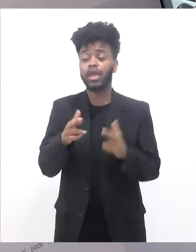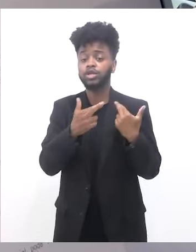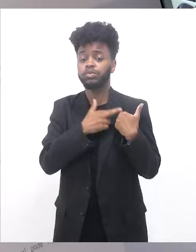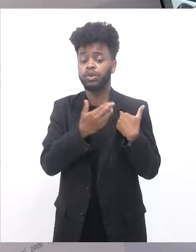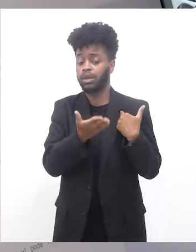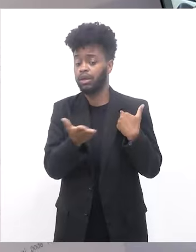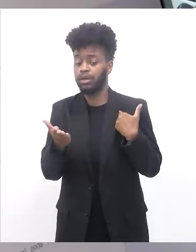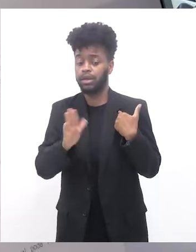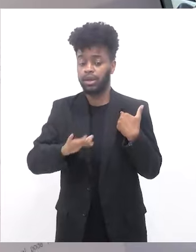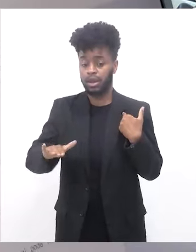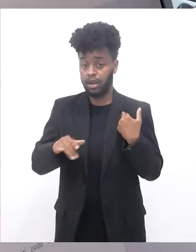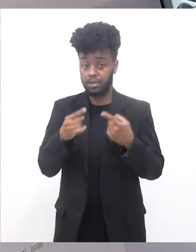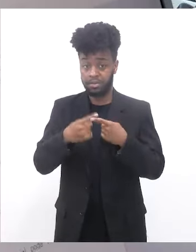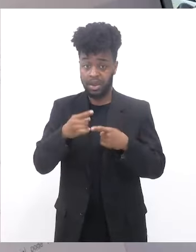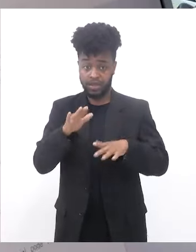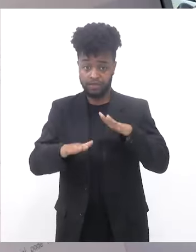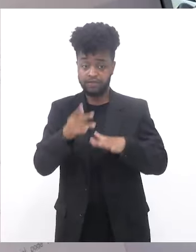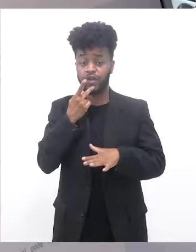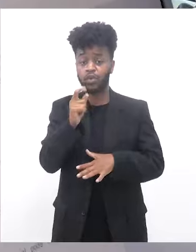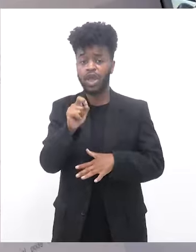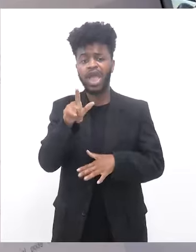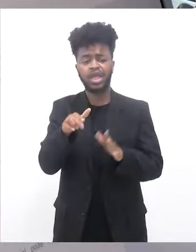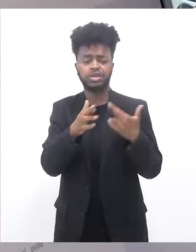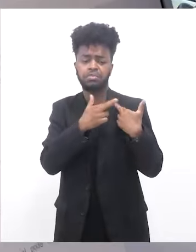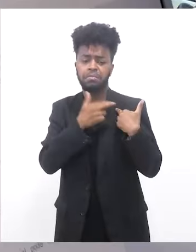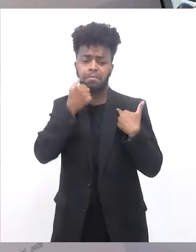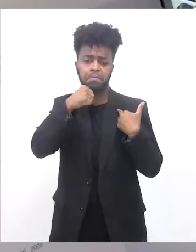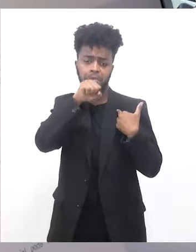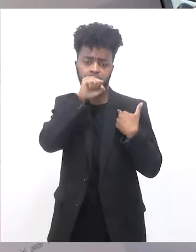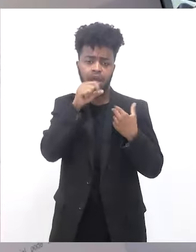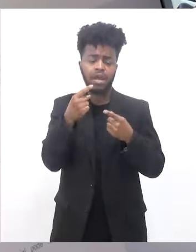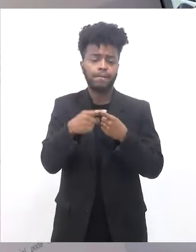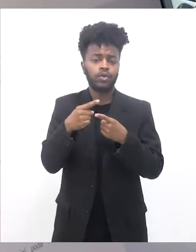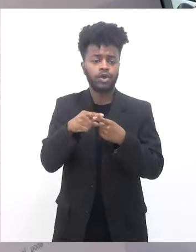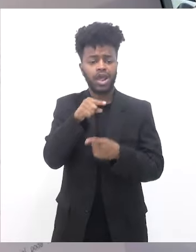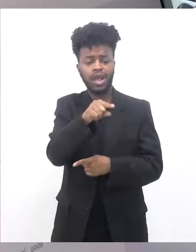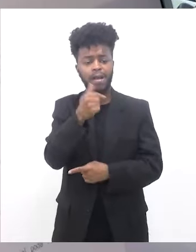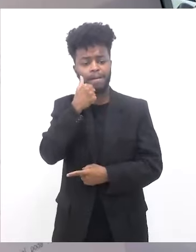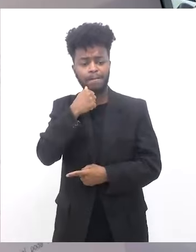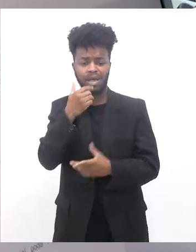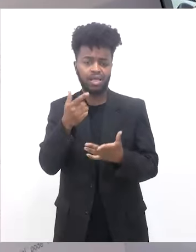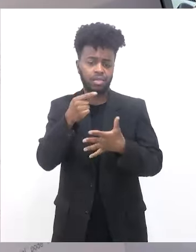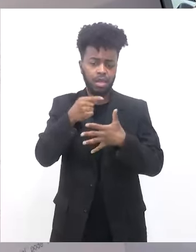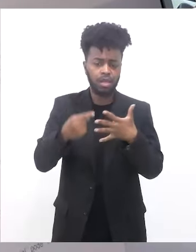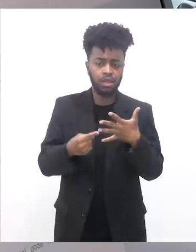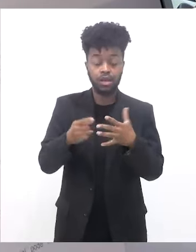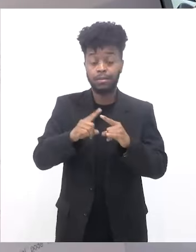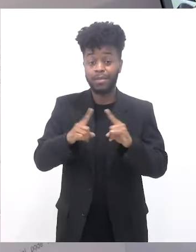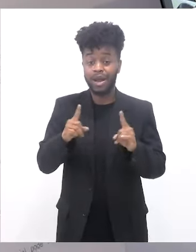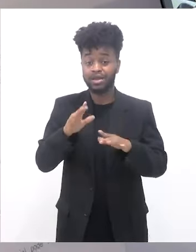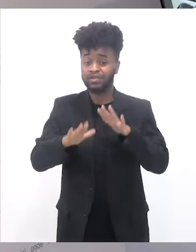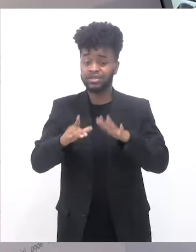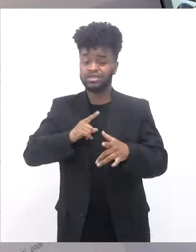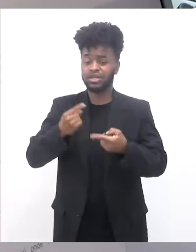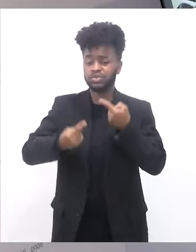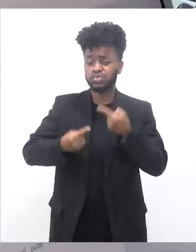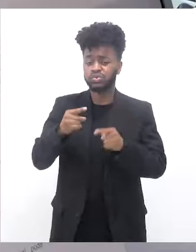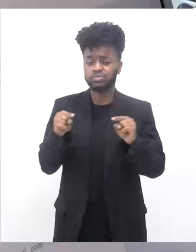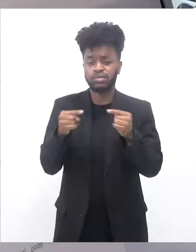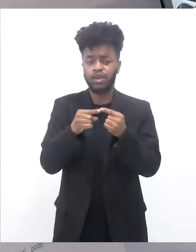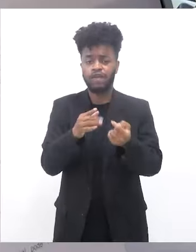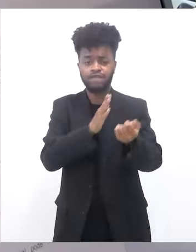quem? Muita gente vai dizer, a responsabilidade é da mãe, a mãe é que... Enfim, aí passa por um papo aí